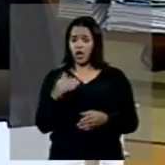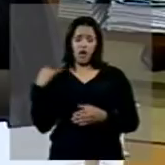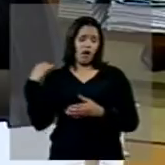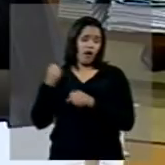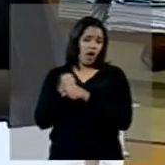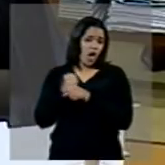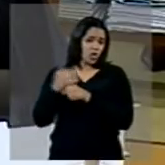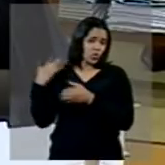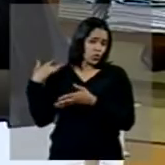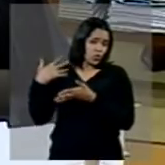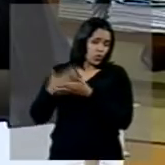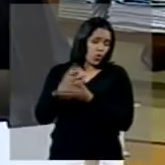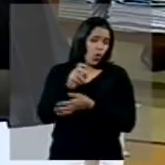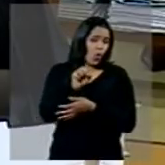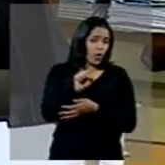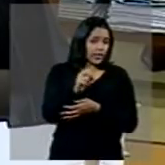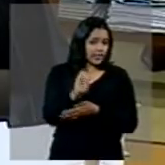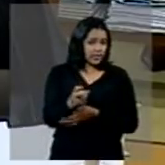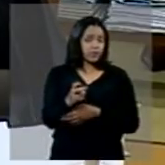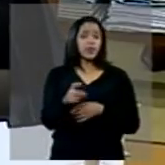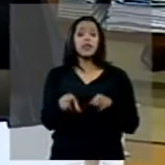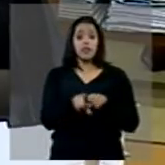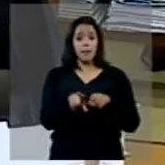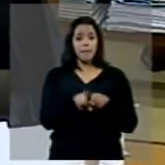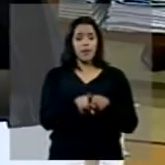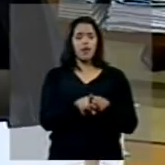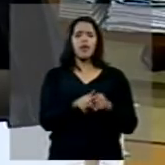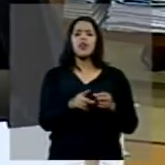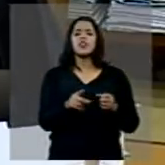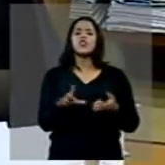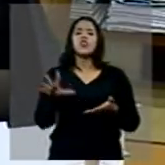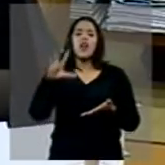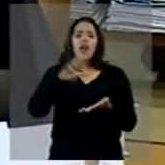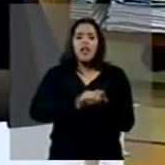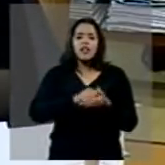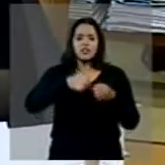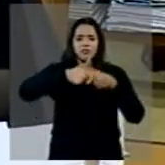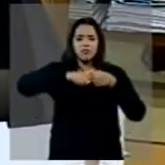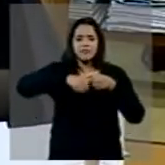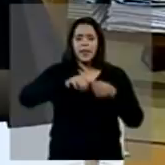de um programa de cadastramento biométrico que já está em curso desde 88,